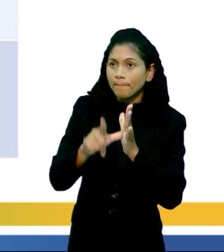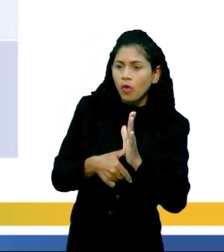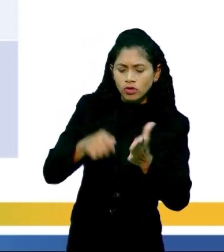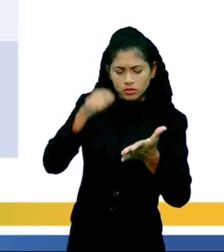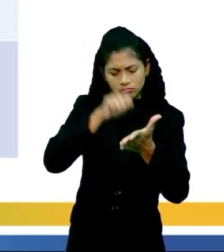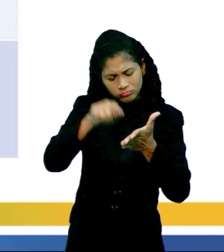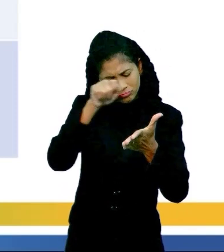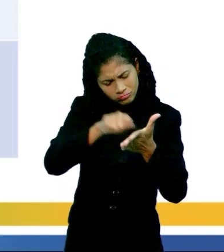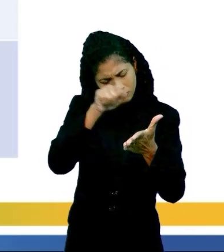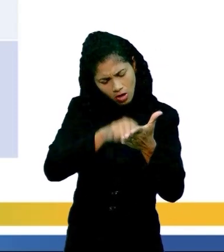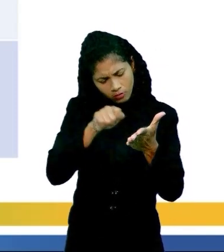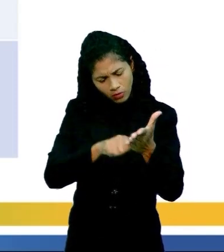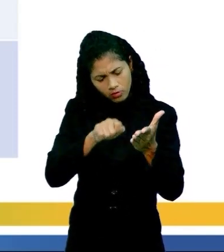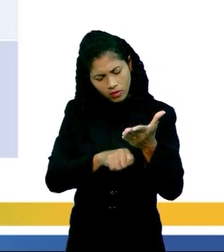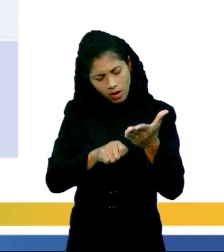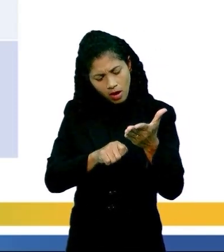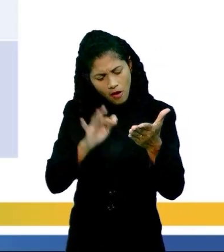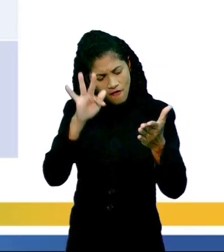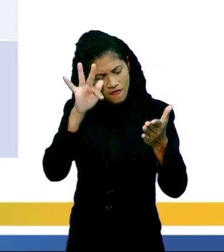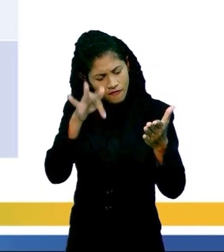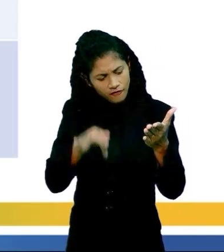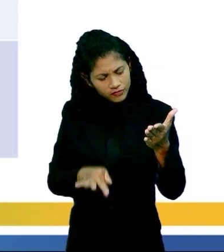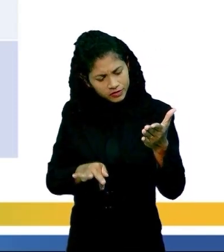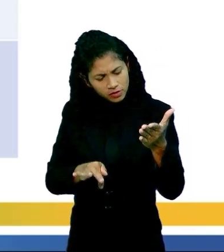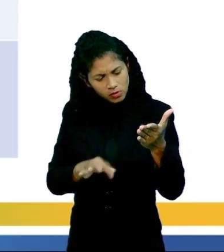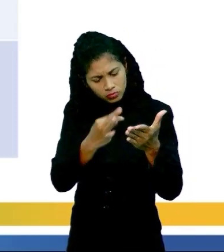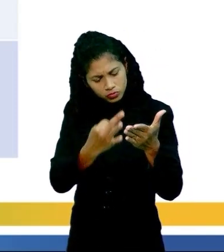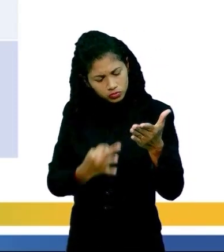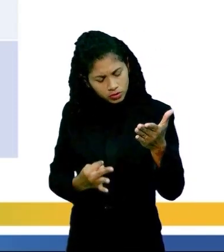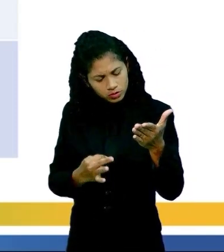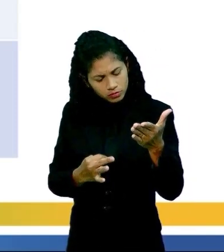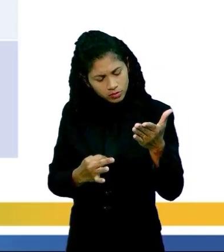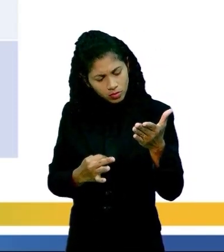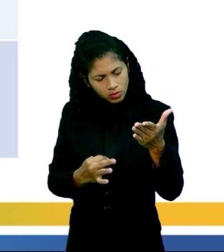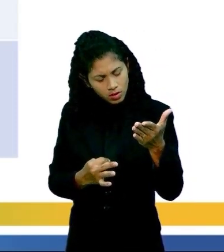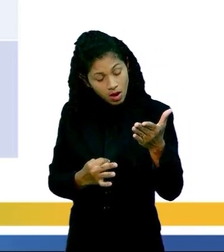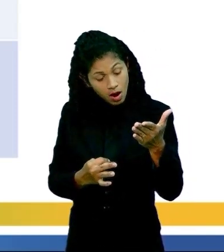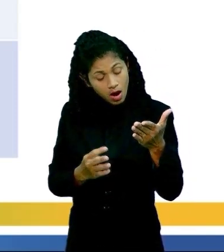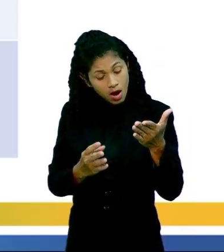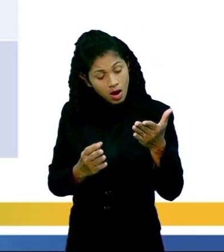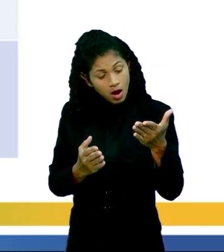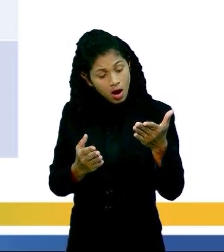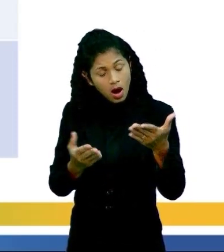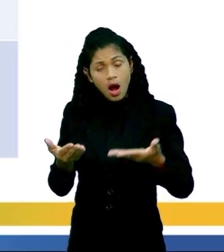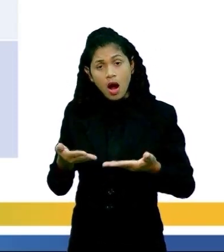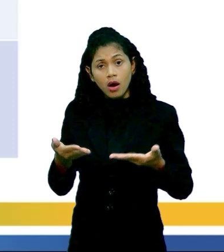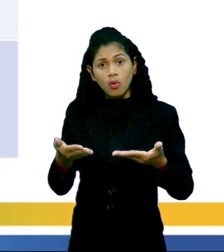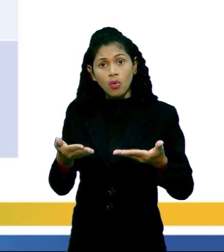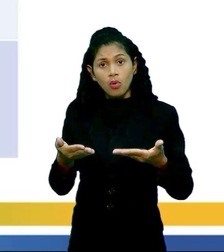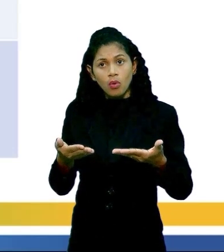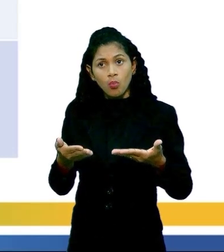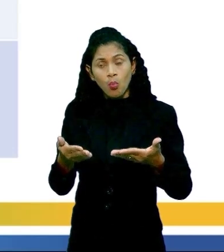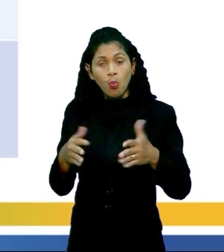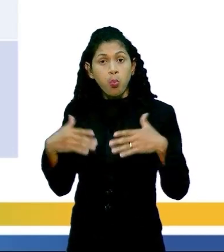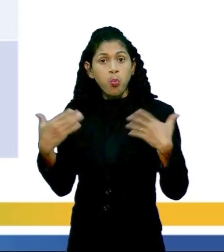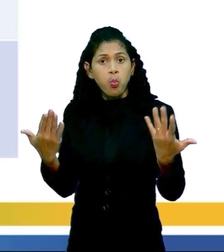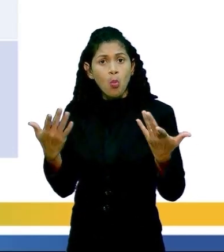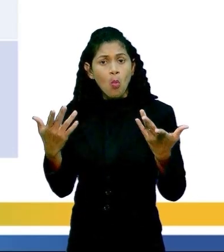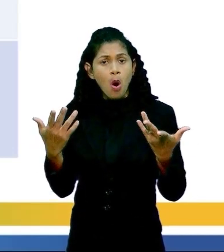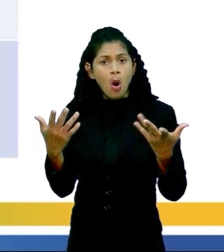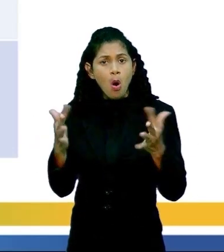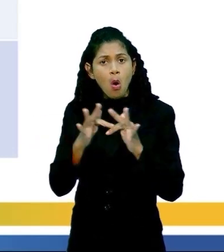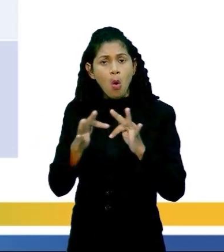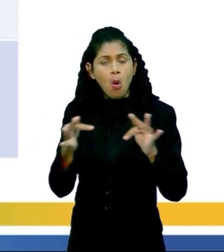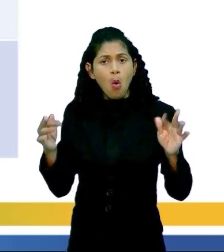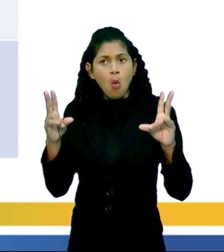da introdução, mas você deixa para colocá-lo após terminar o texto. Por quê? Porque aí você já vai ter uma ideia, né, da temática que